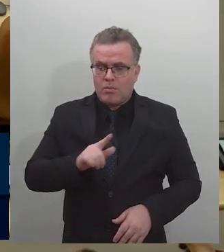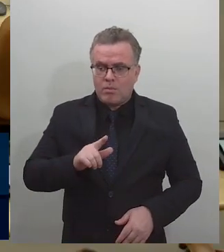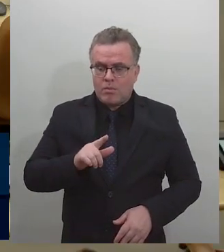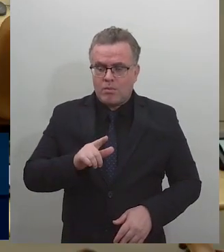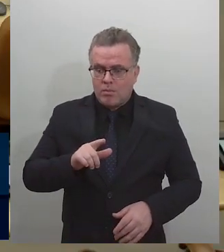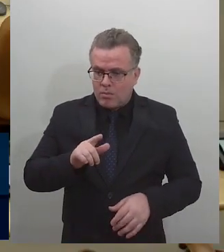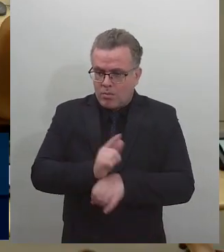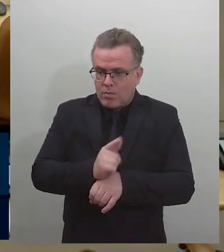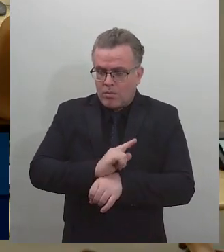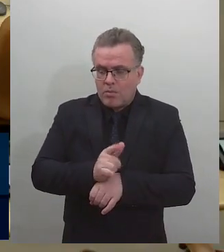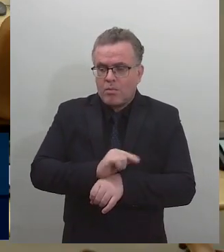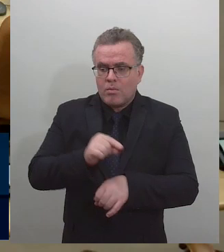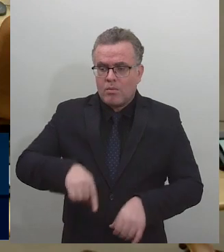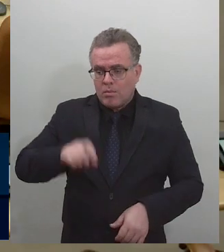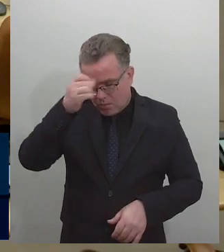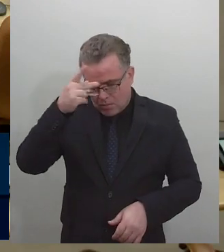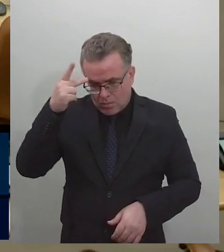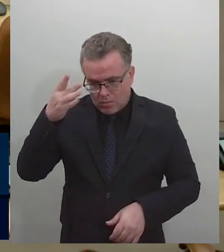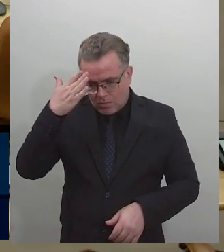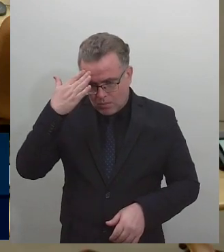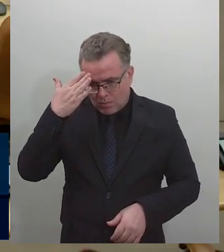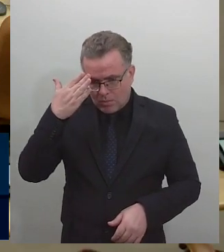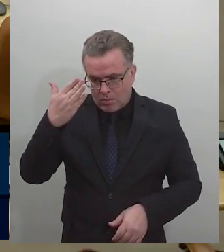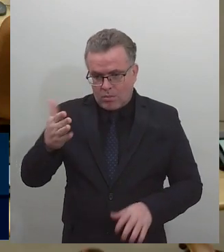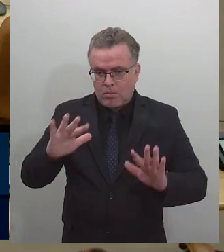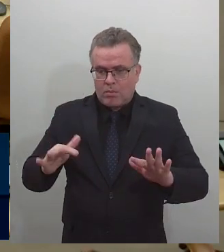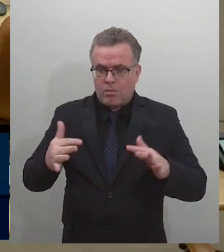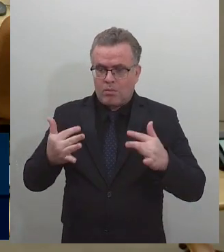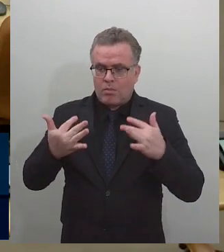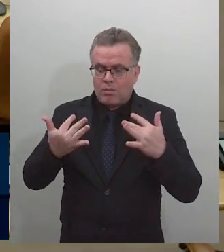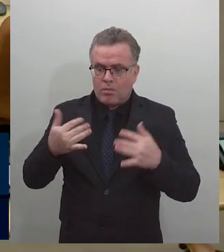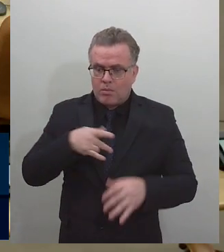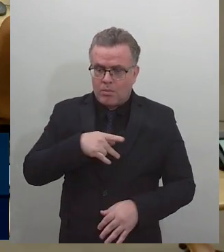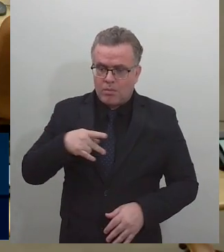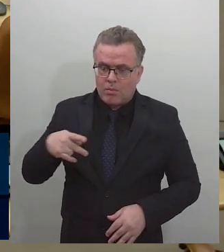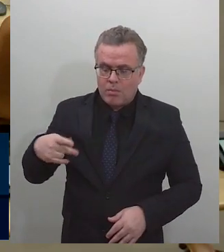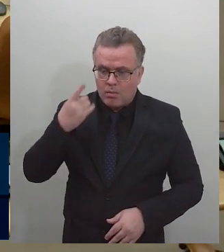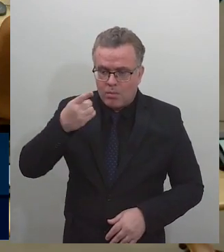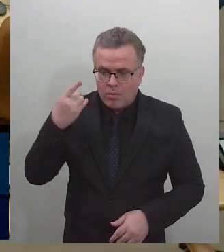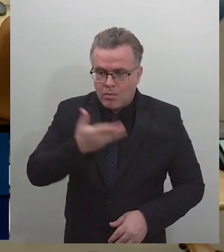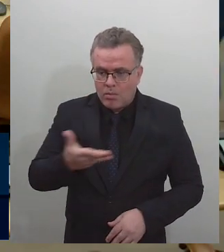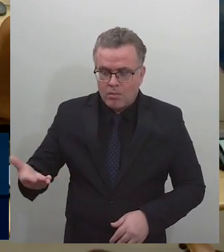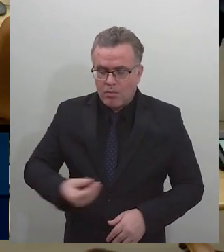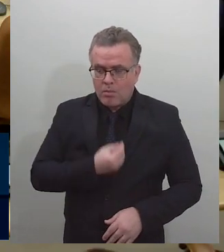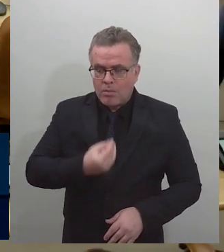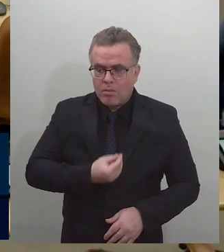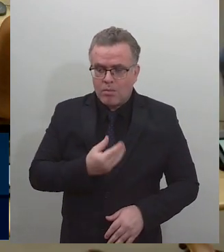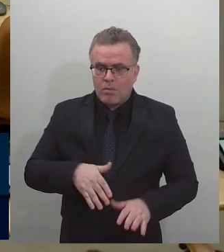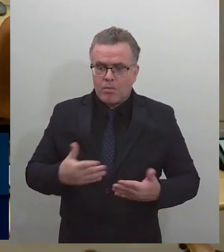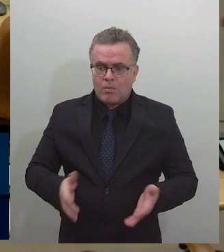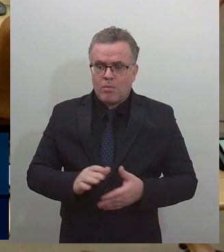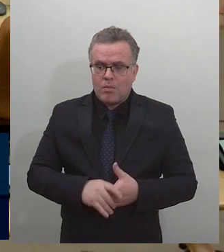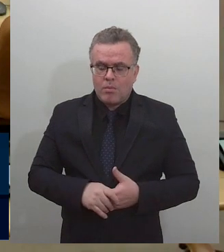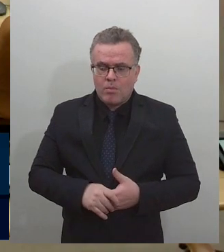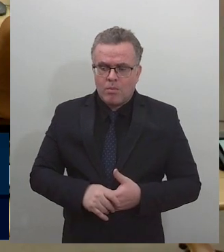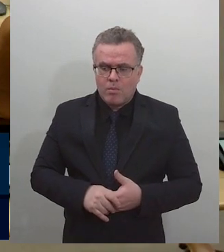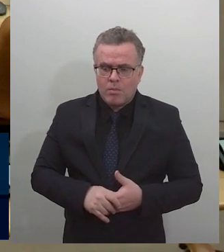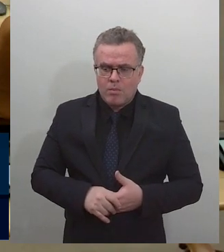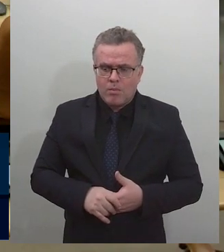obrigada, presidente, deputados e deputadas. Com a palavra a deputada Áurea Ribeiro.